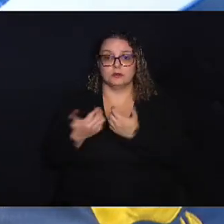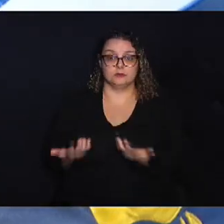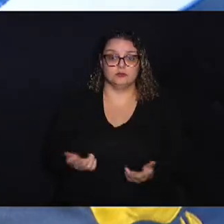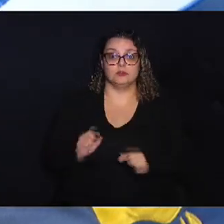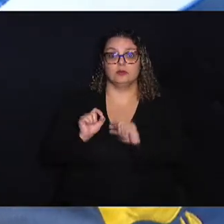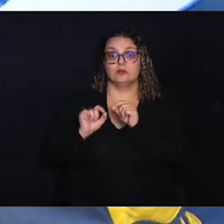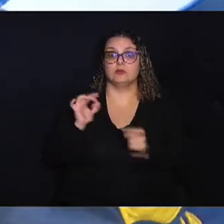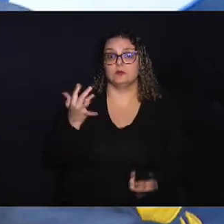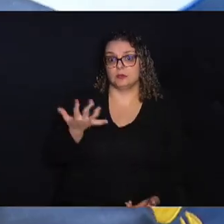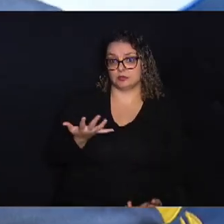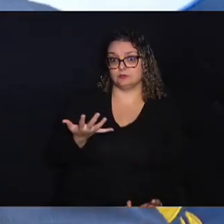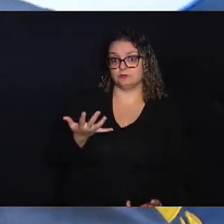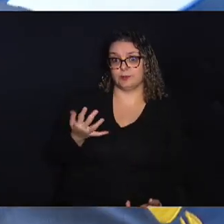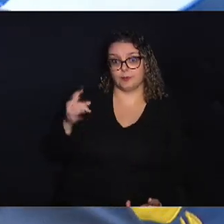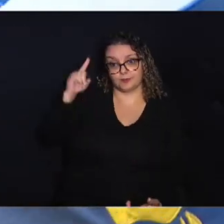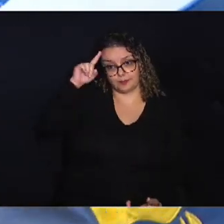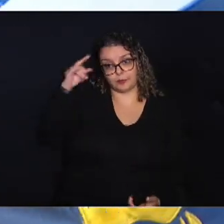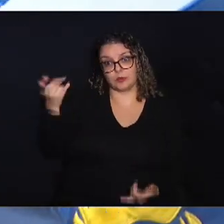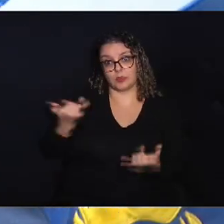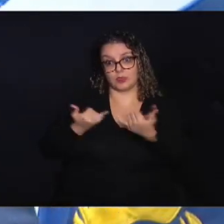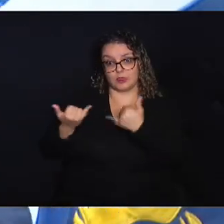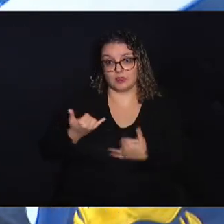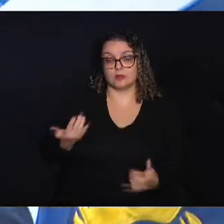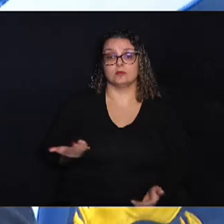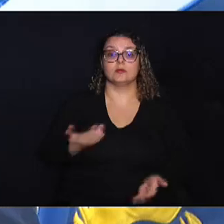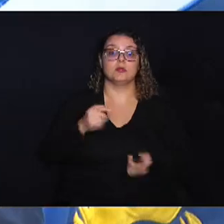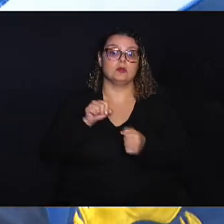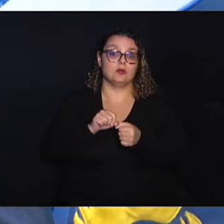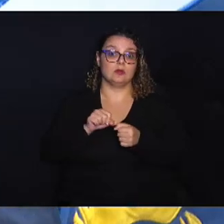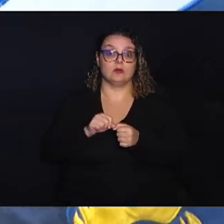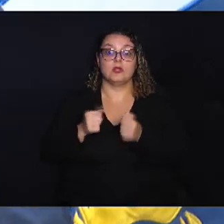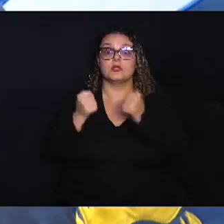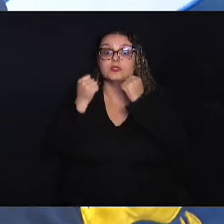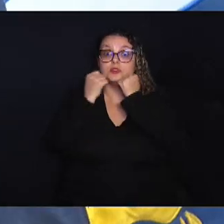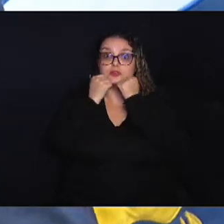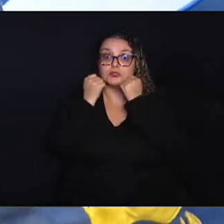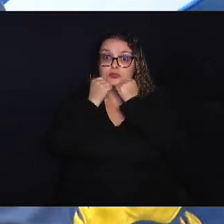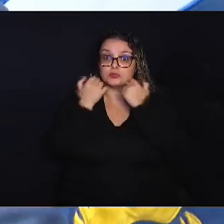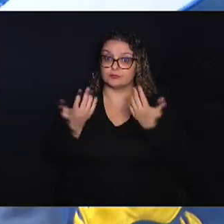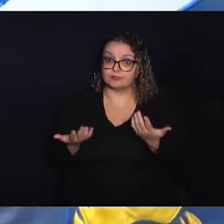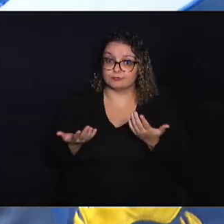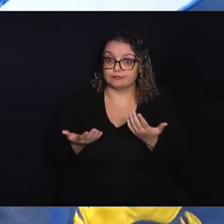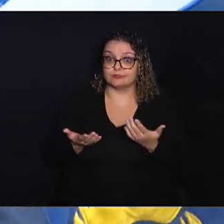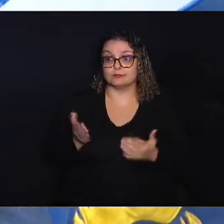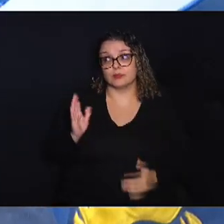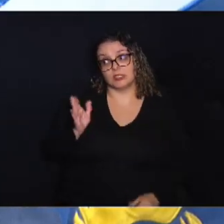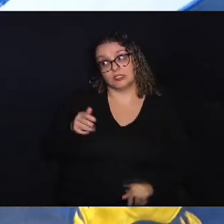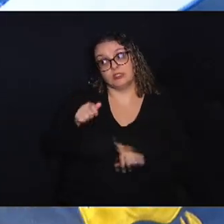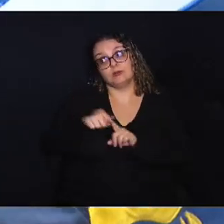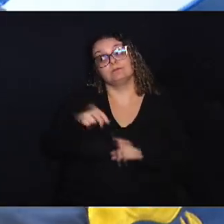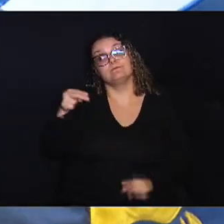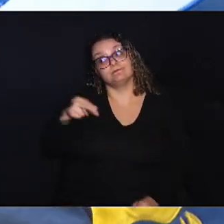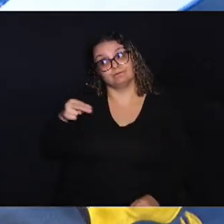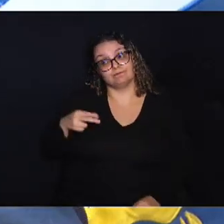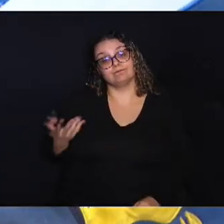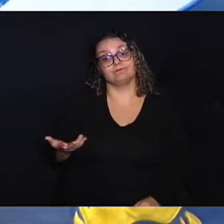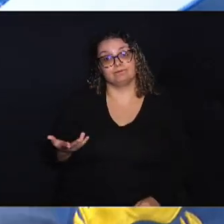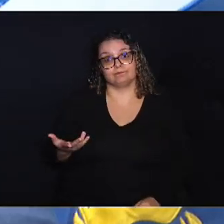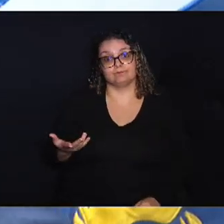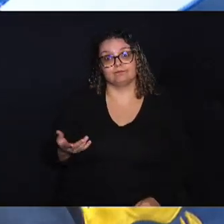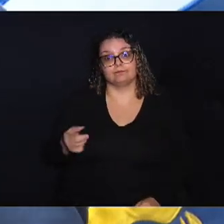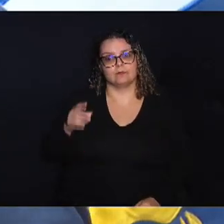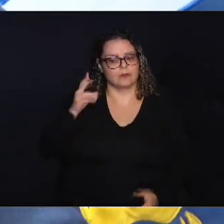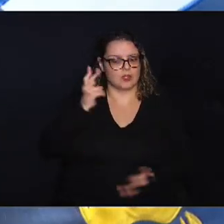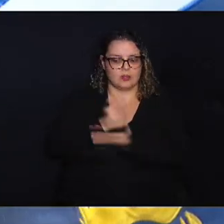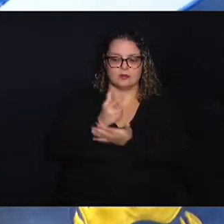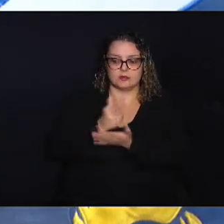acontece que a data que me foi dada era que ia ser feita em julho. Nós já estamos em novembro. Então, eu passo lá direto,